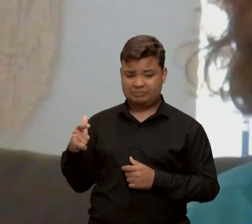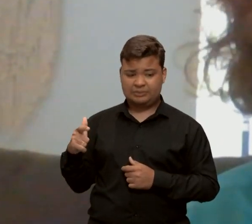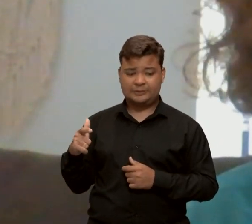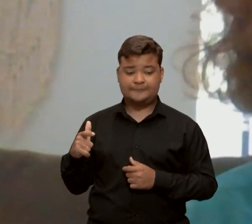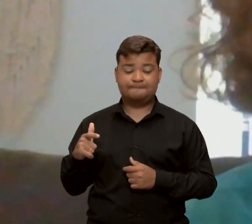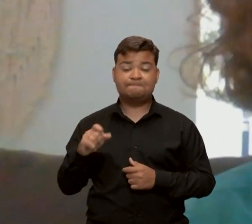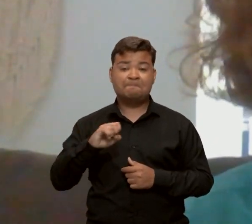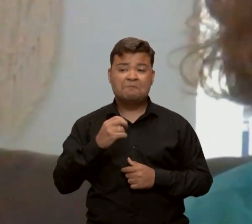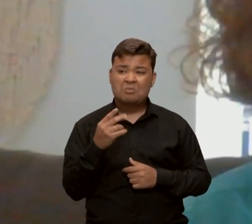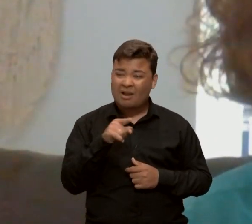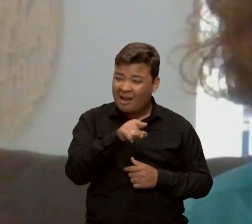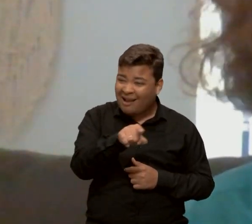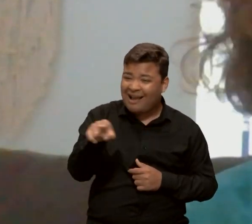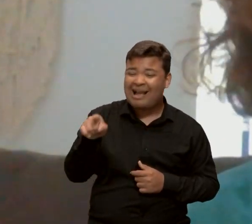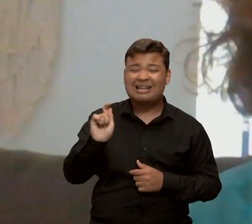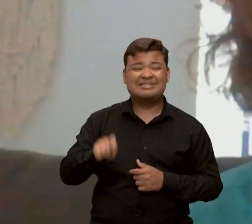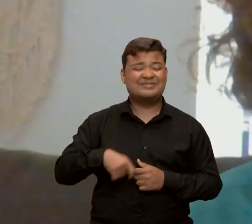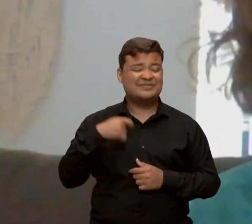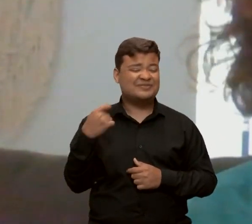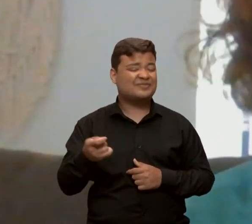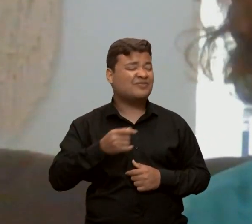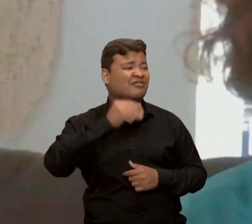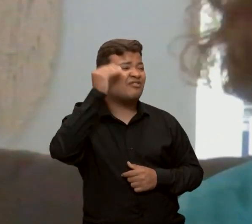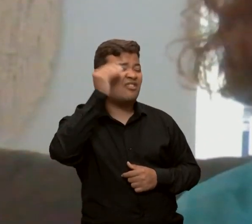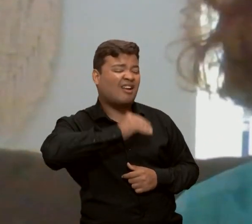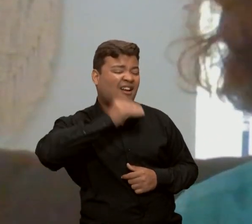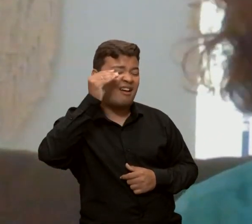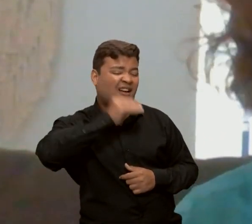como mais frágeis, e aí